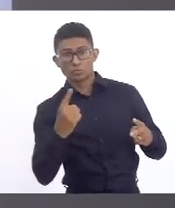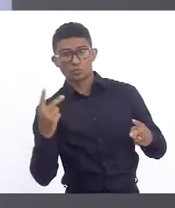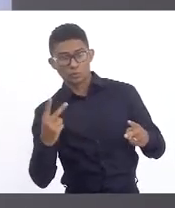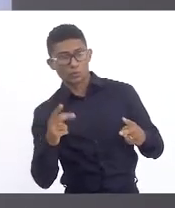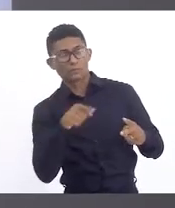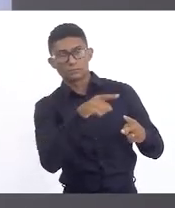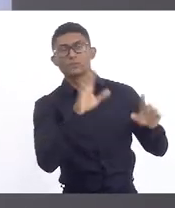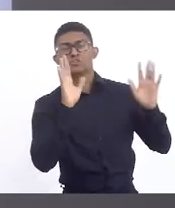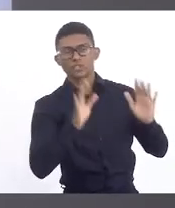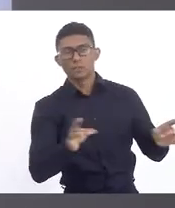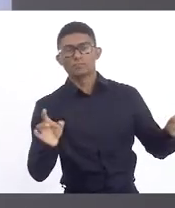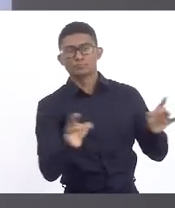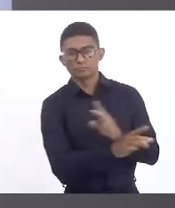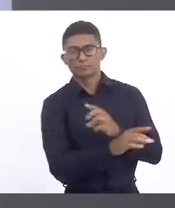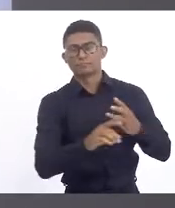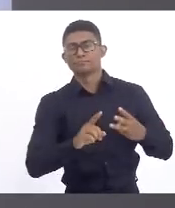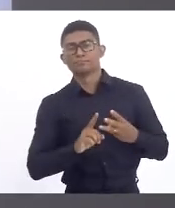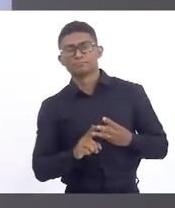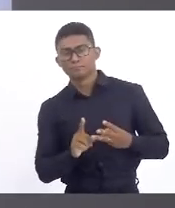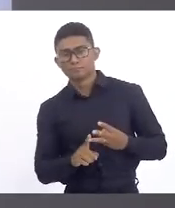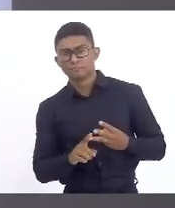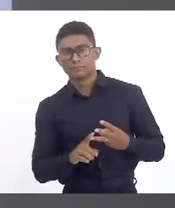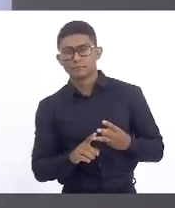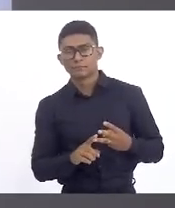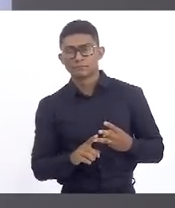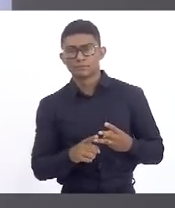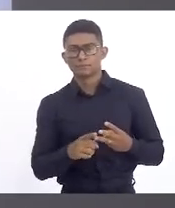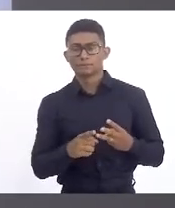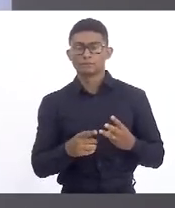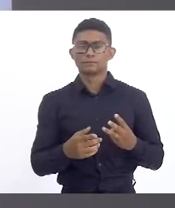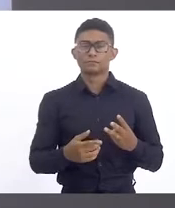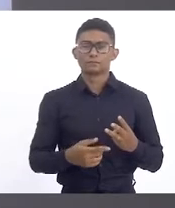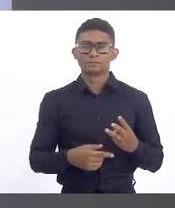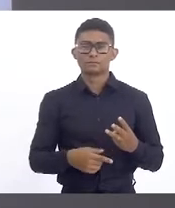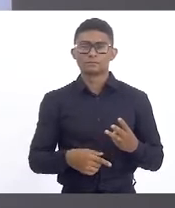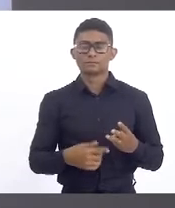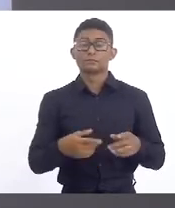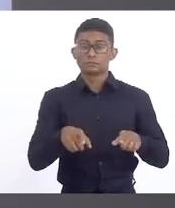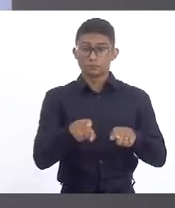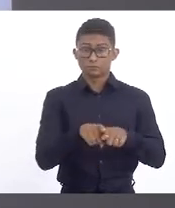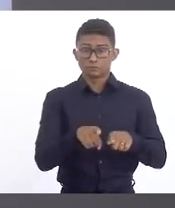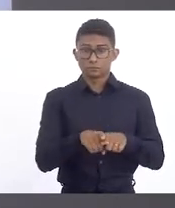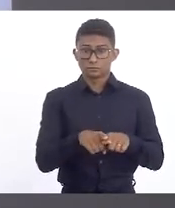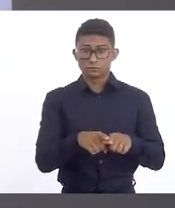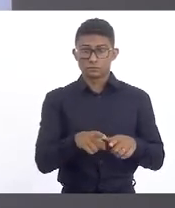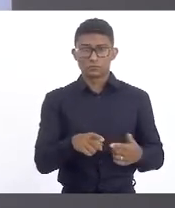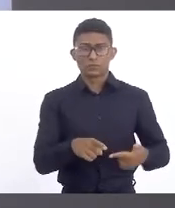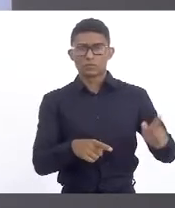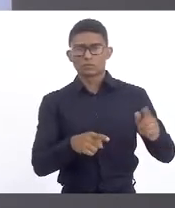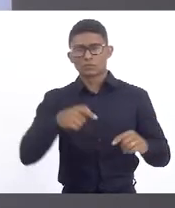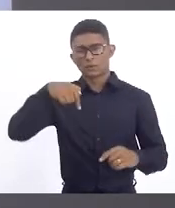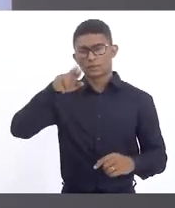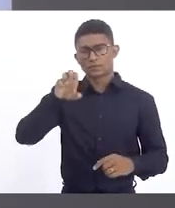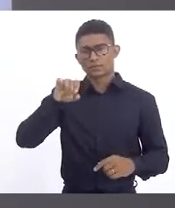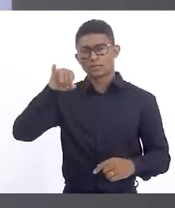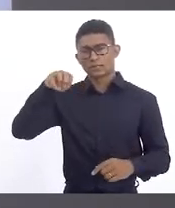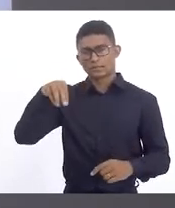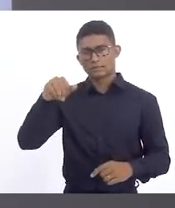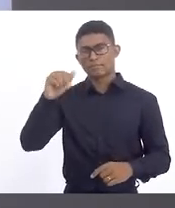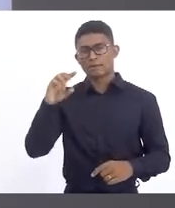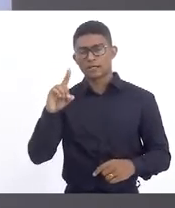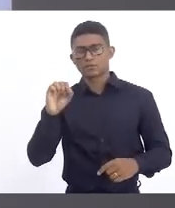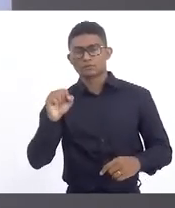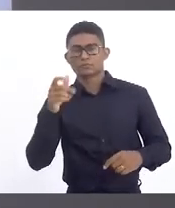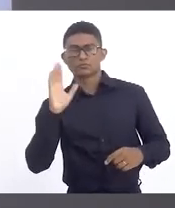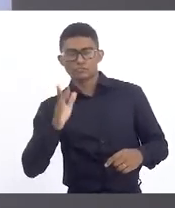que já está concluído. O booster que abastece Queimados está concluído.